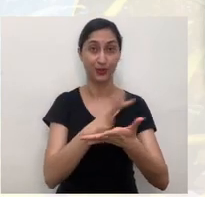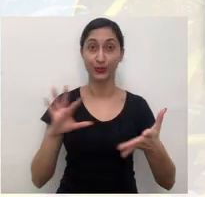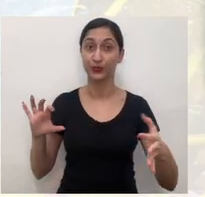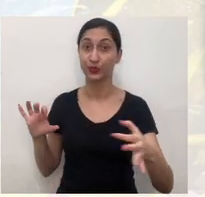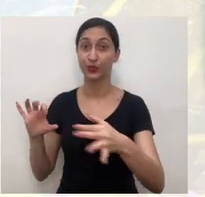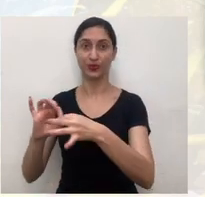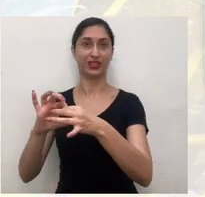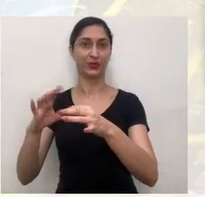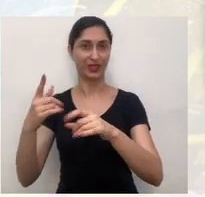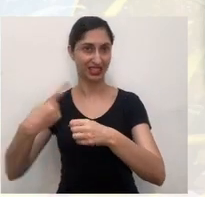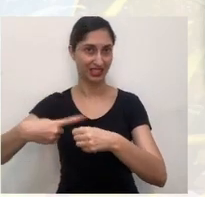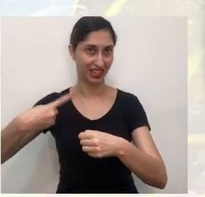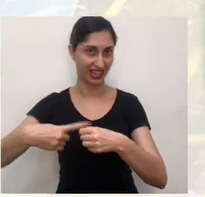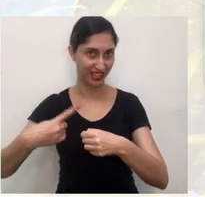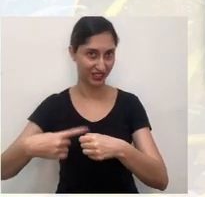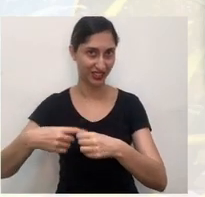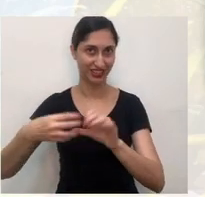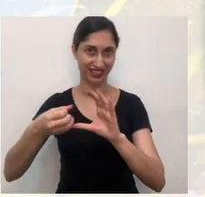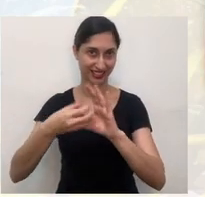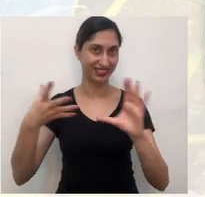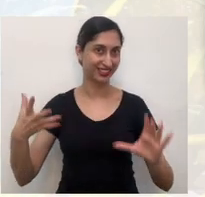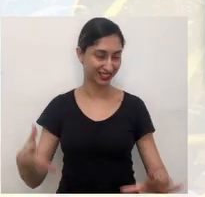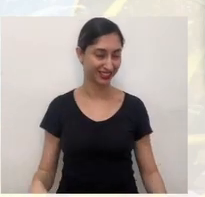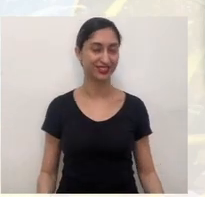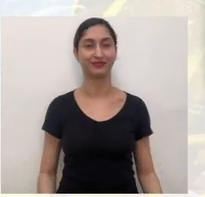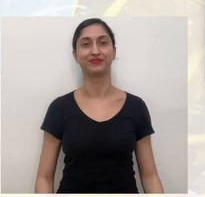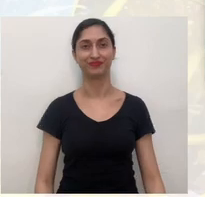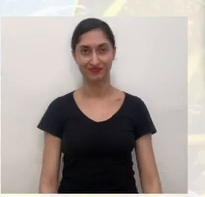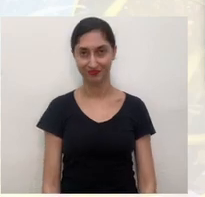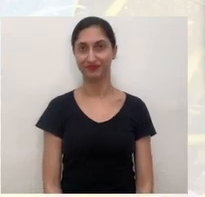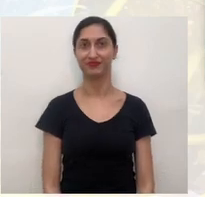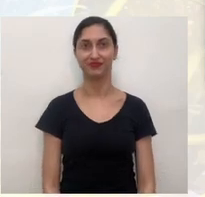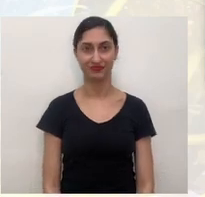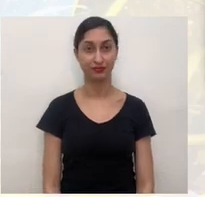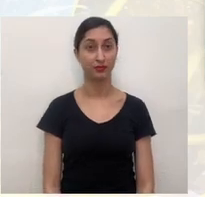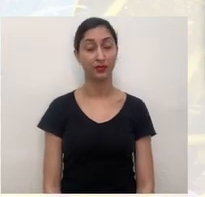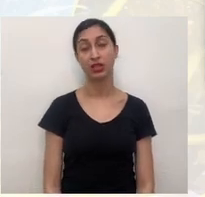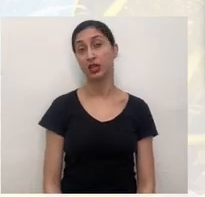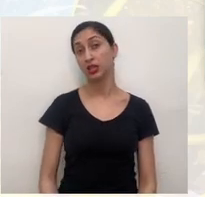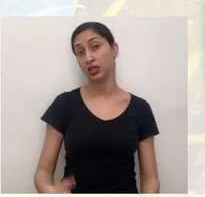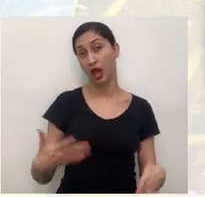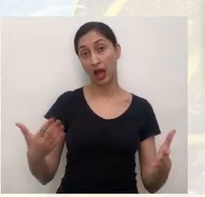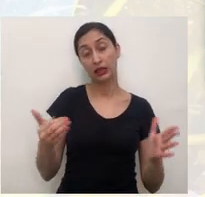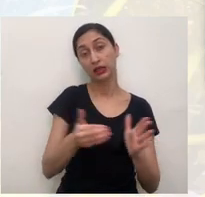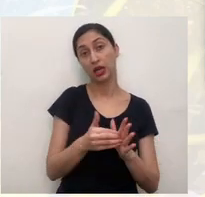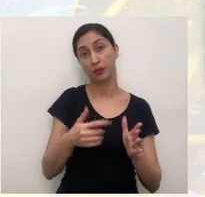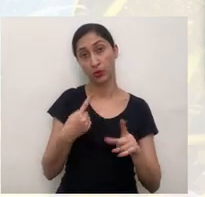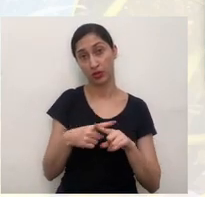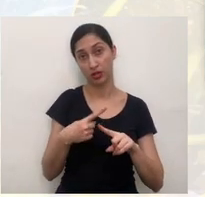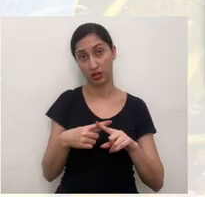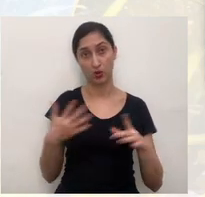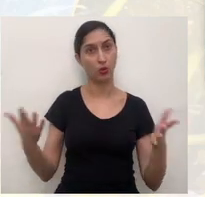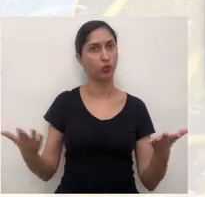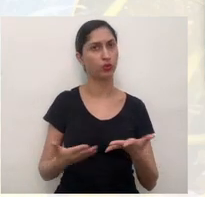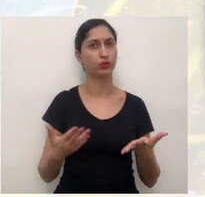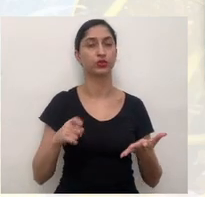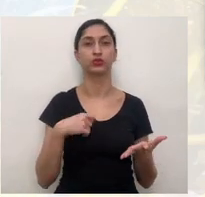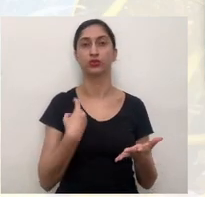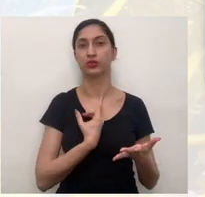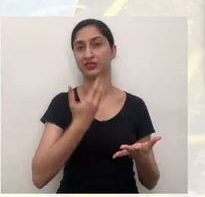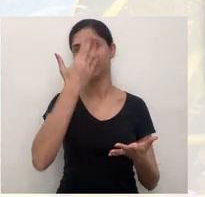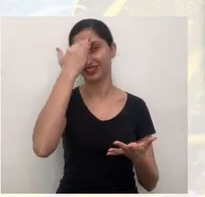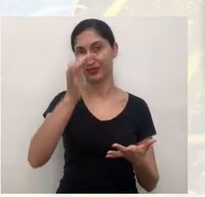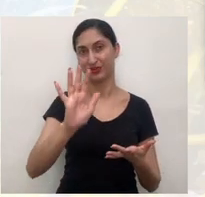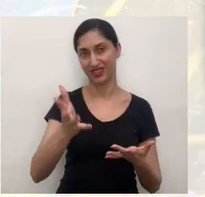tão perceptível, entre o jardim e a cidade. Inclusive porque agora isso já se justifica, porque